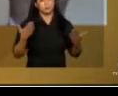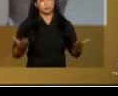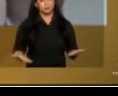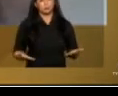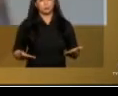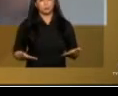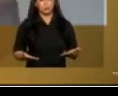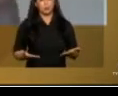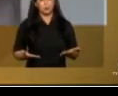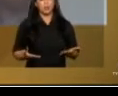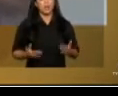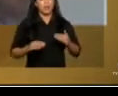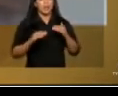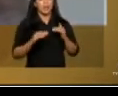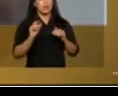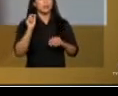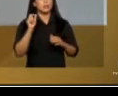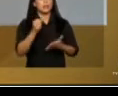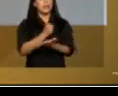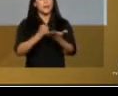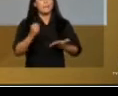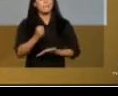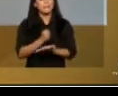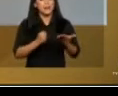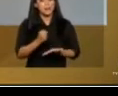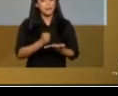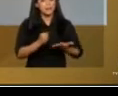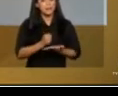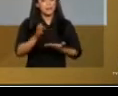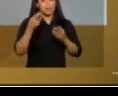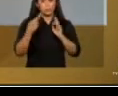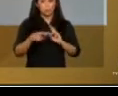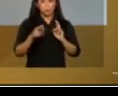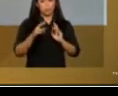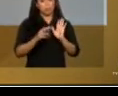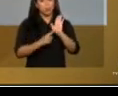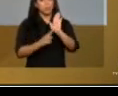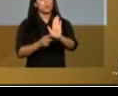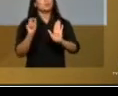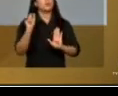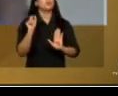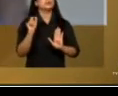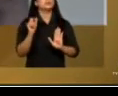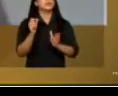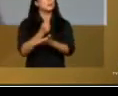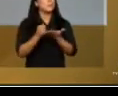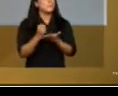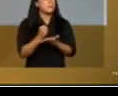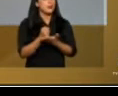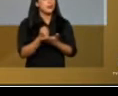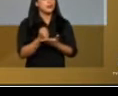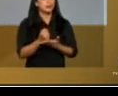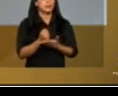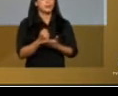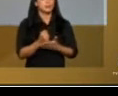parâmetro. Para aqueles que gostam de ouvir, não é, os reclamos do mercado. No caso do